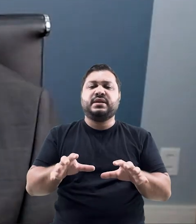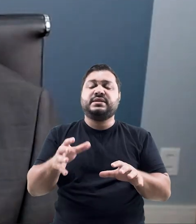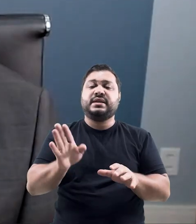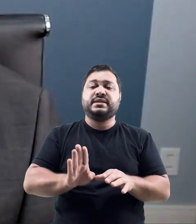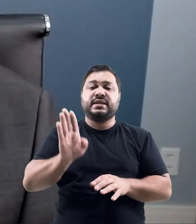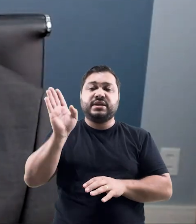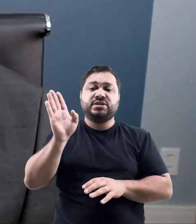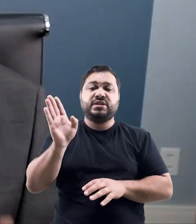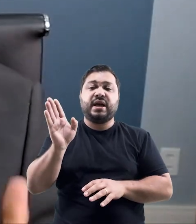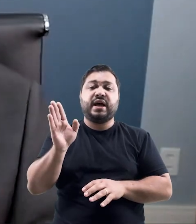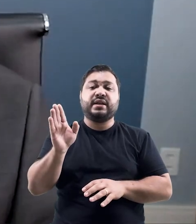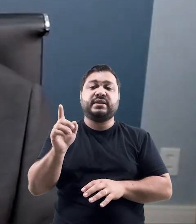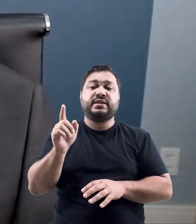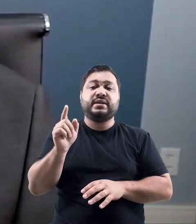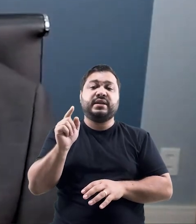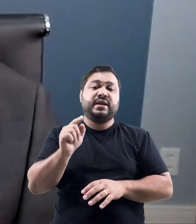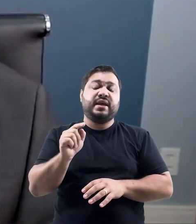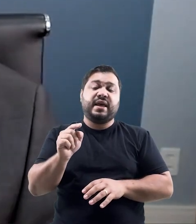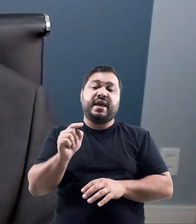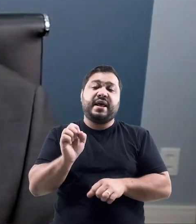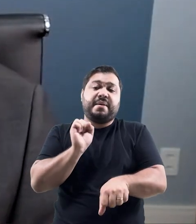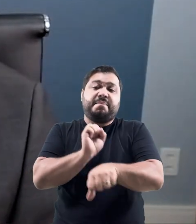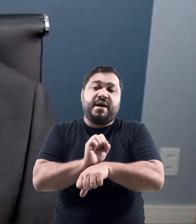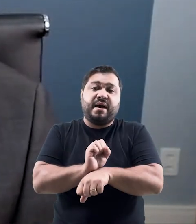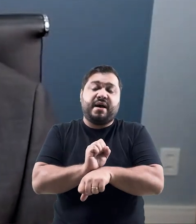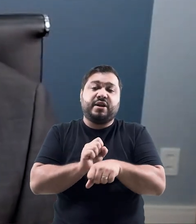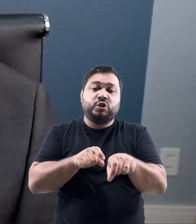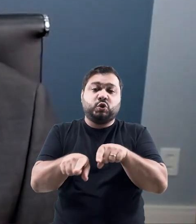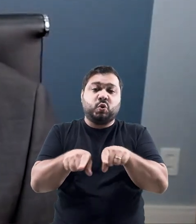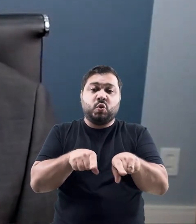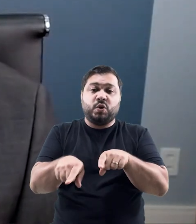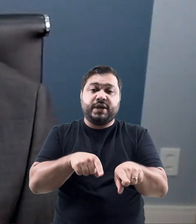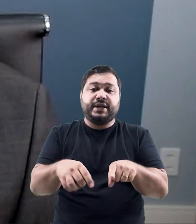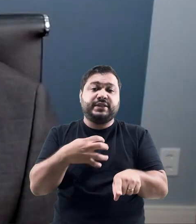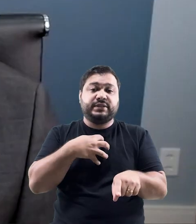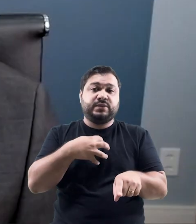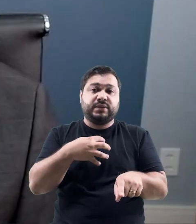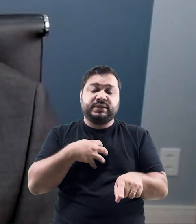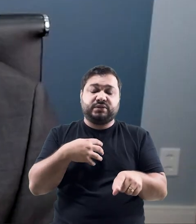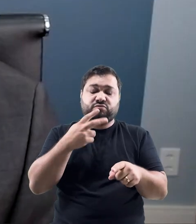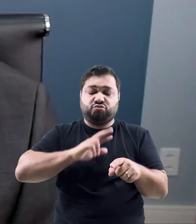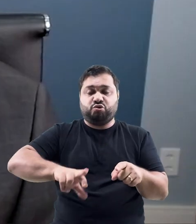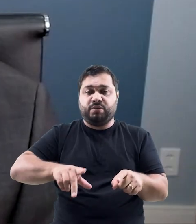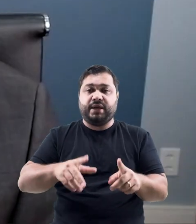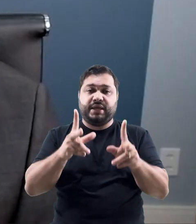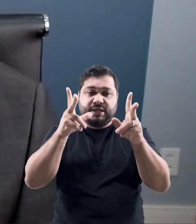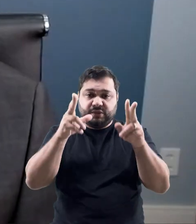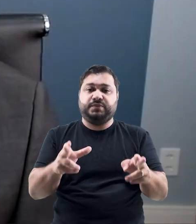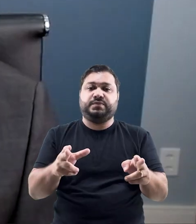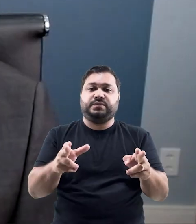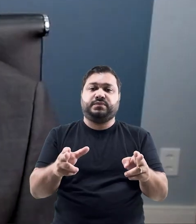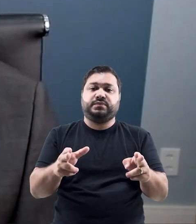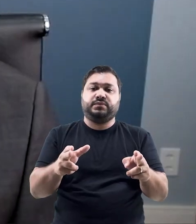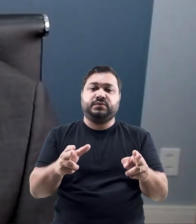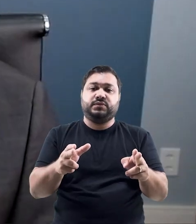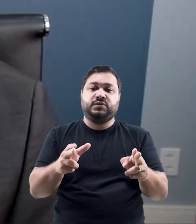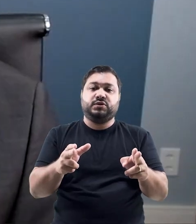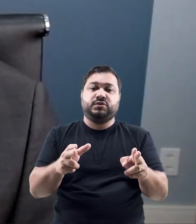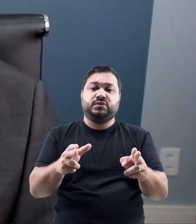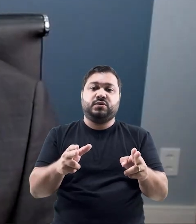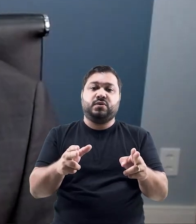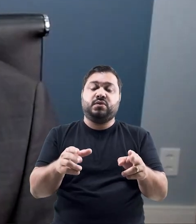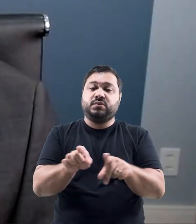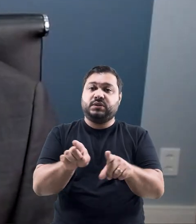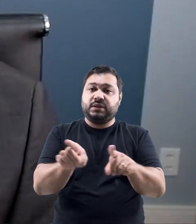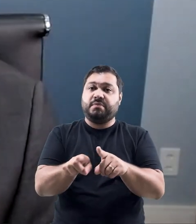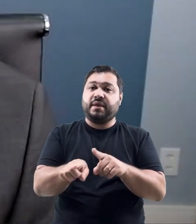essa candidata ela deixa de concorrer em situação idêntica, em